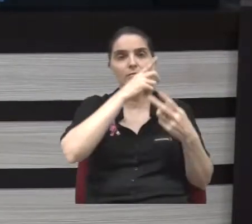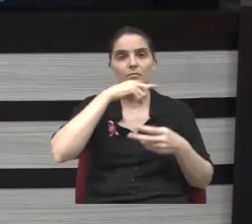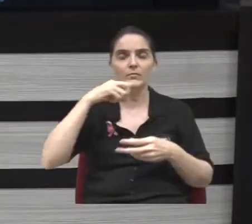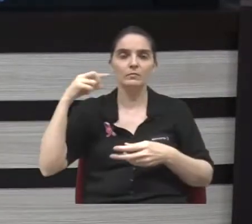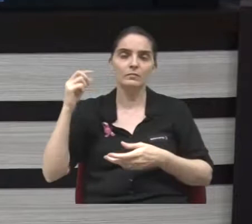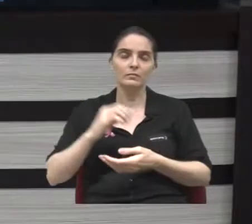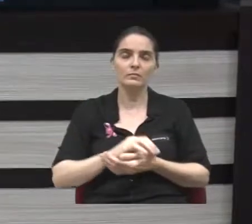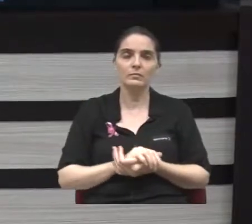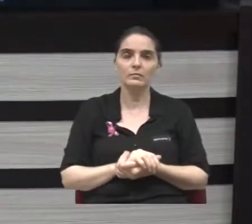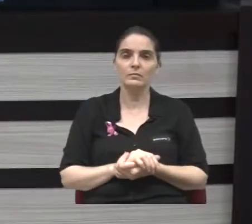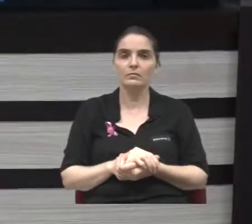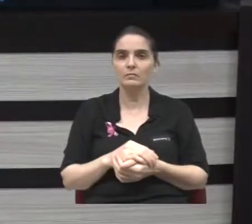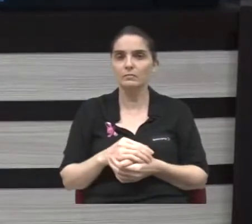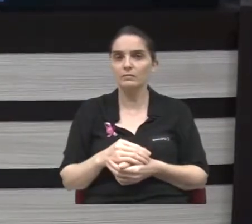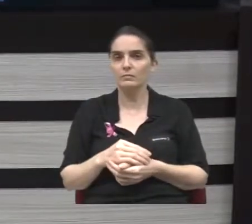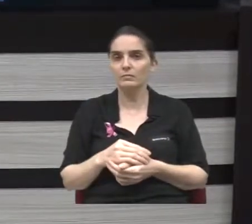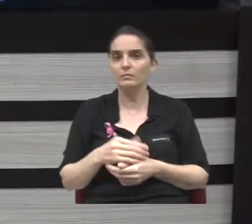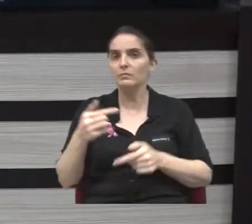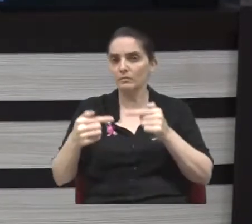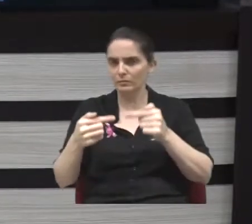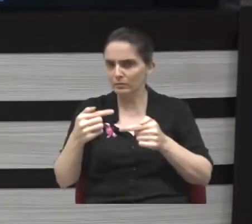Algum vereador deseja discutir o requerimento?